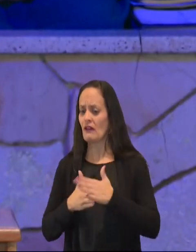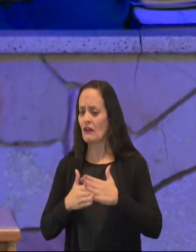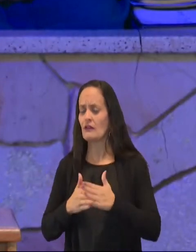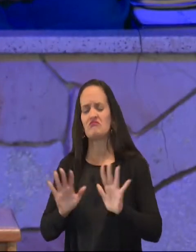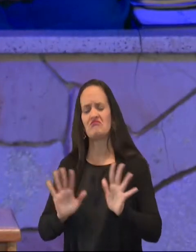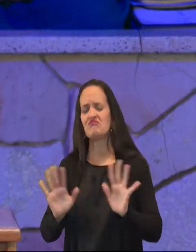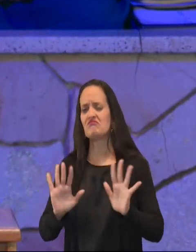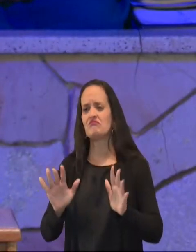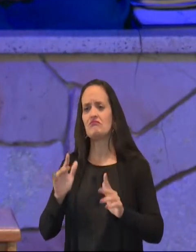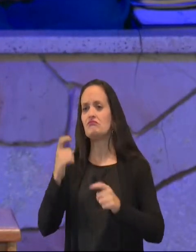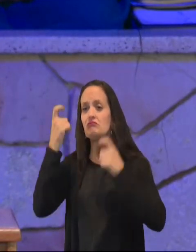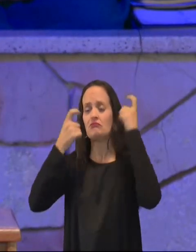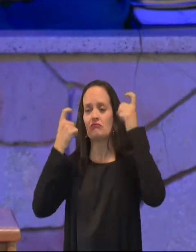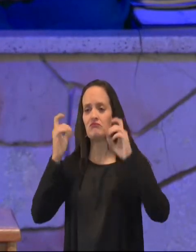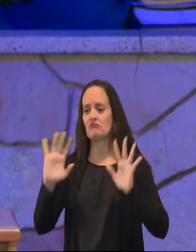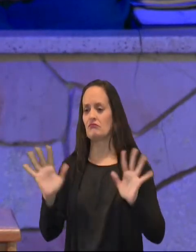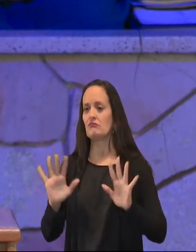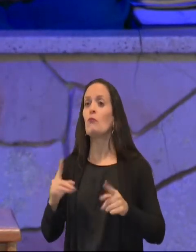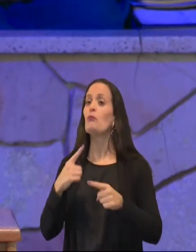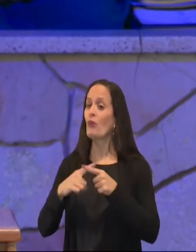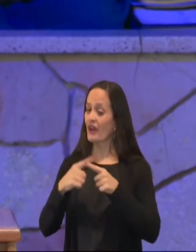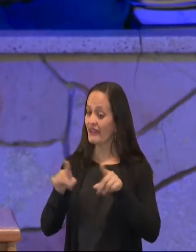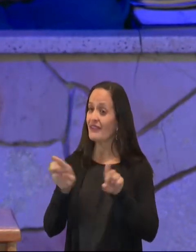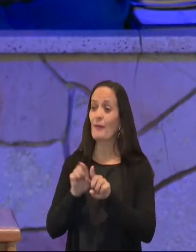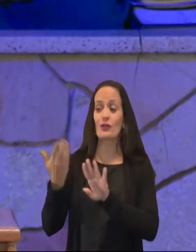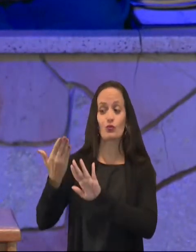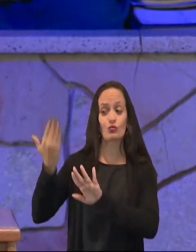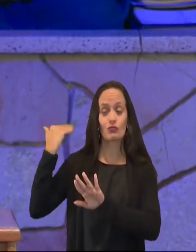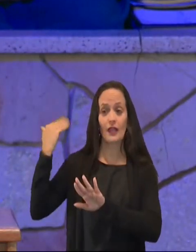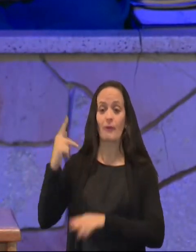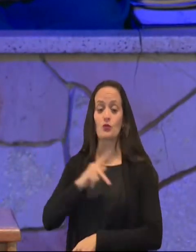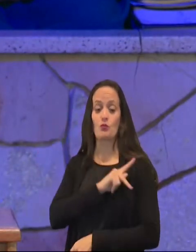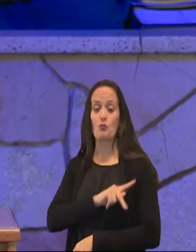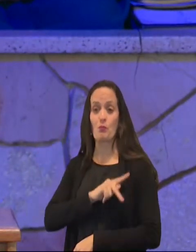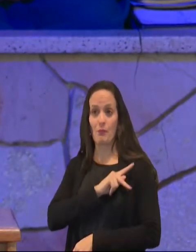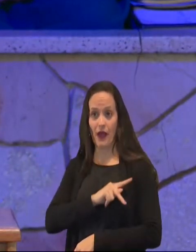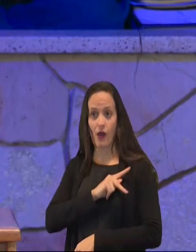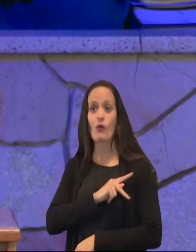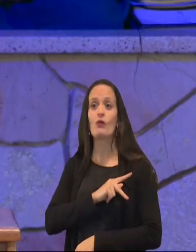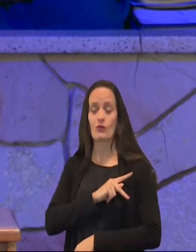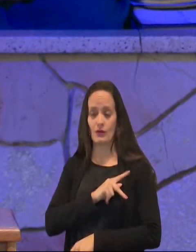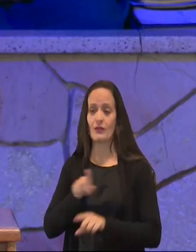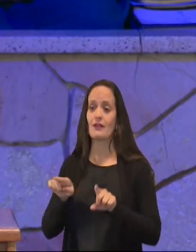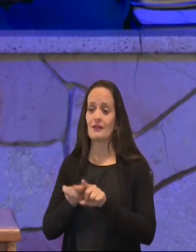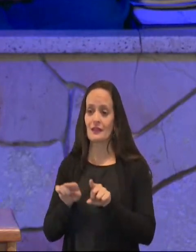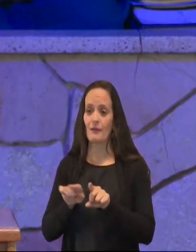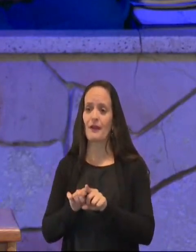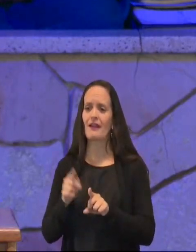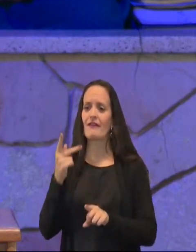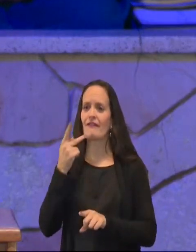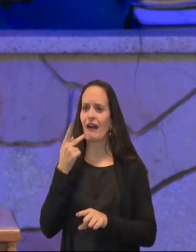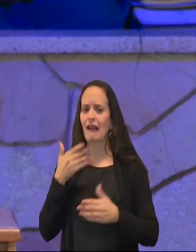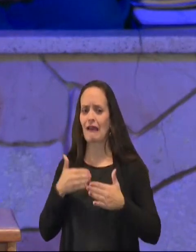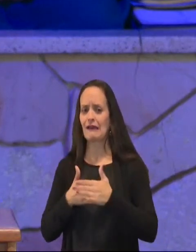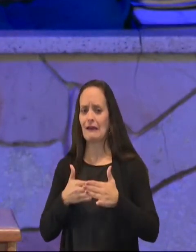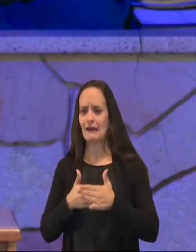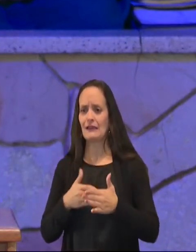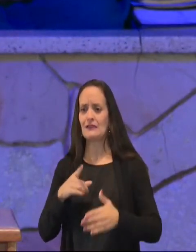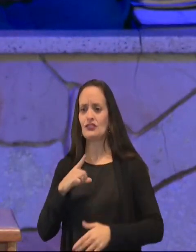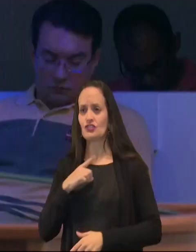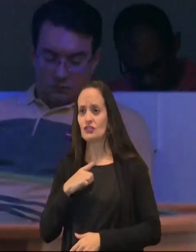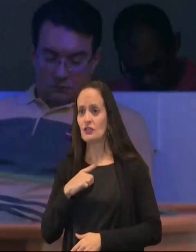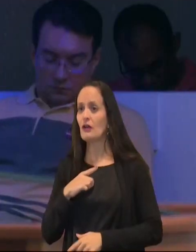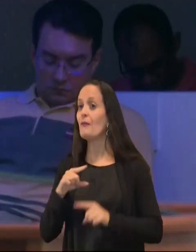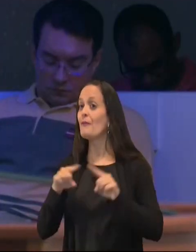havia barreiras linguísticas, e quando o apóstolo Paulo se refere a bárbaro, ou cita a palavra bárbaro, exatamente um termo